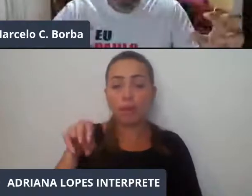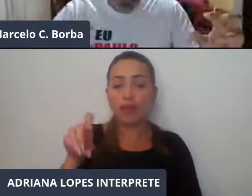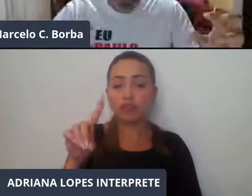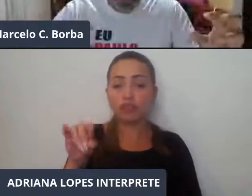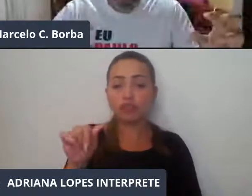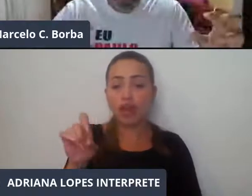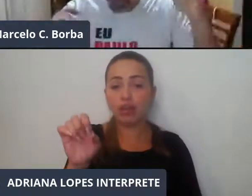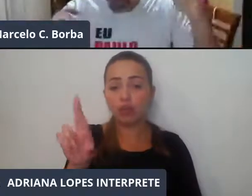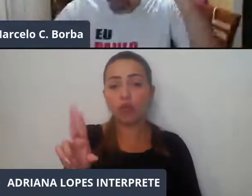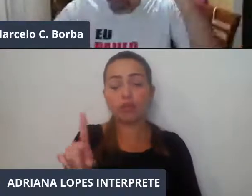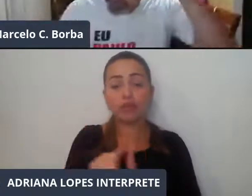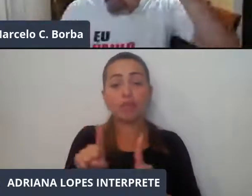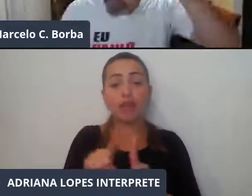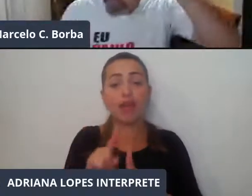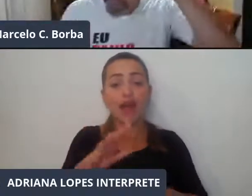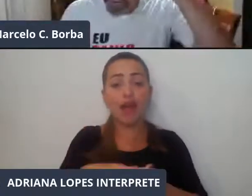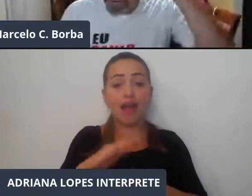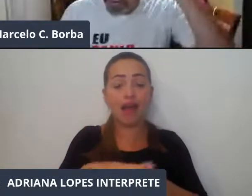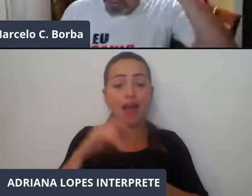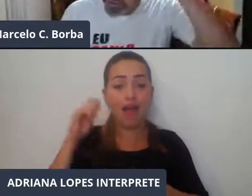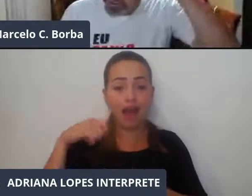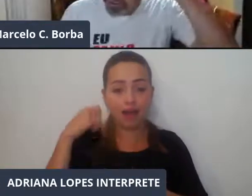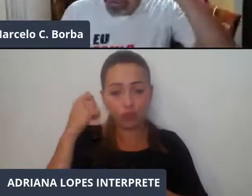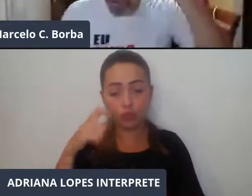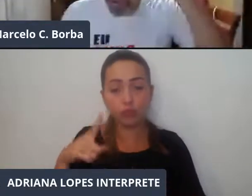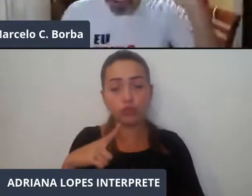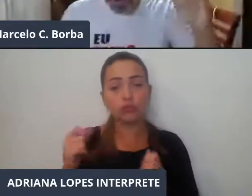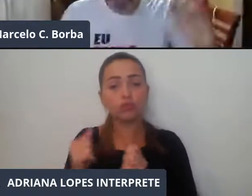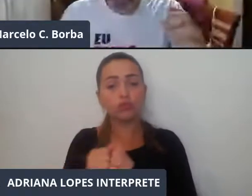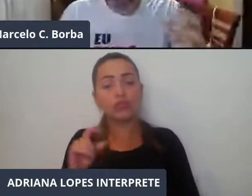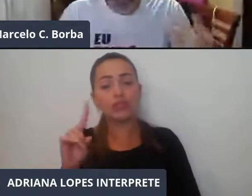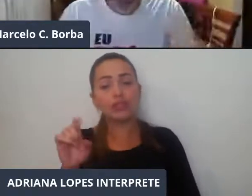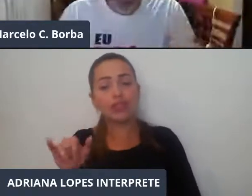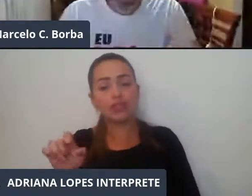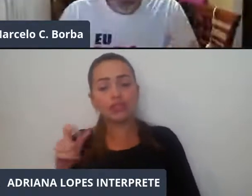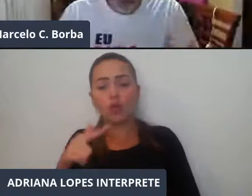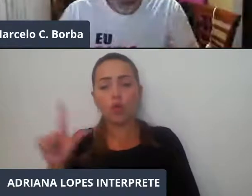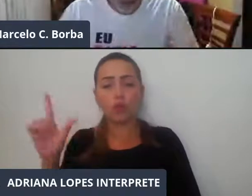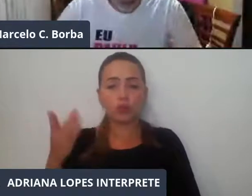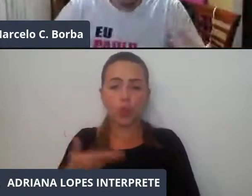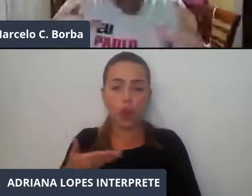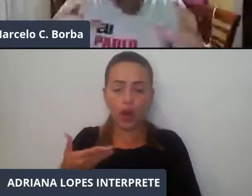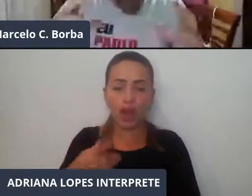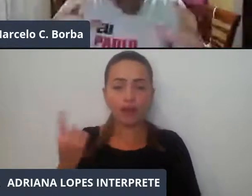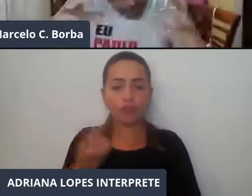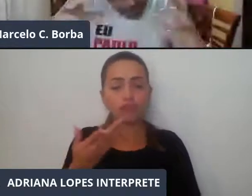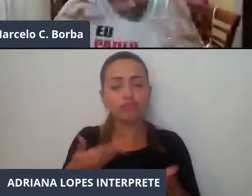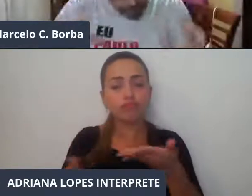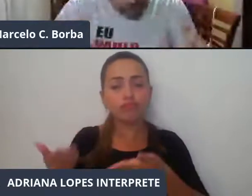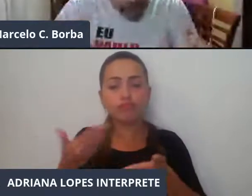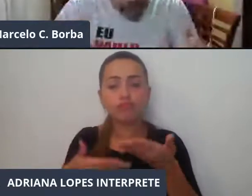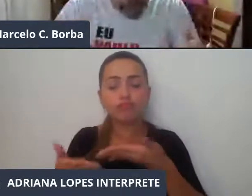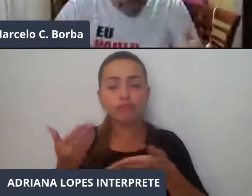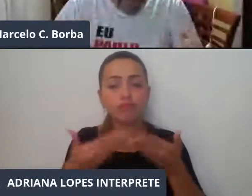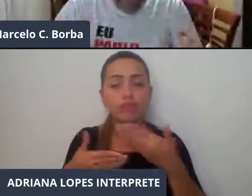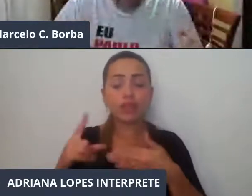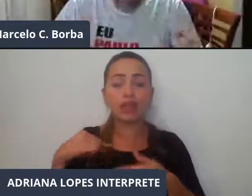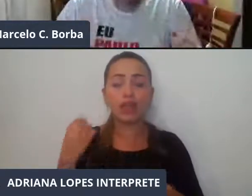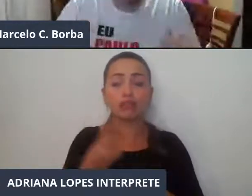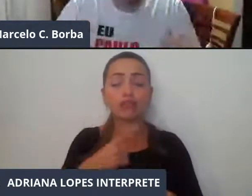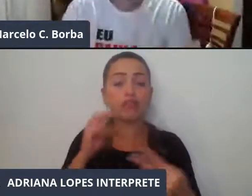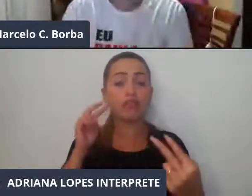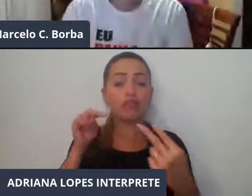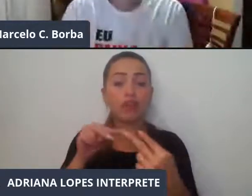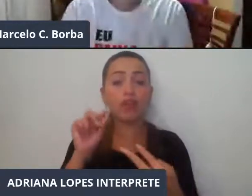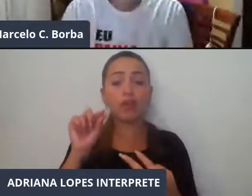ator, não é? Como eu tenho desenvolvido muito com o Deice Soto e com outros colegas, com o Newton Domingues também, a gente vê